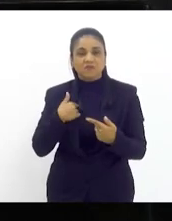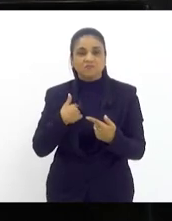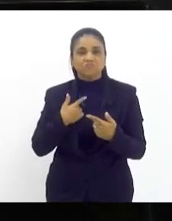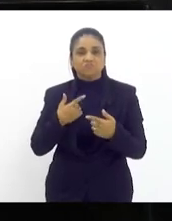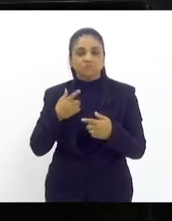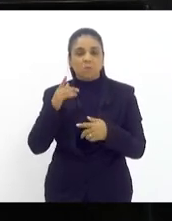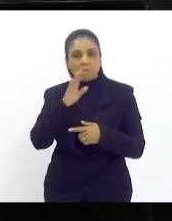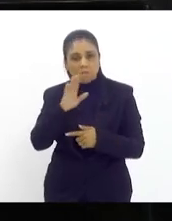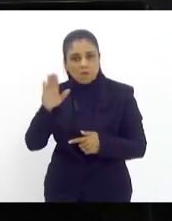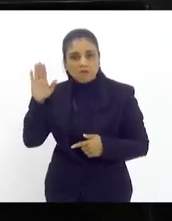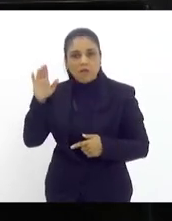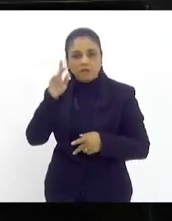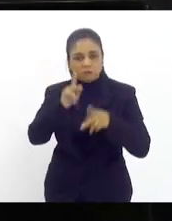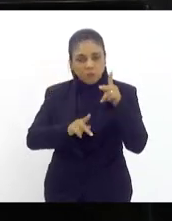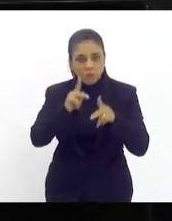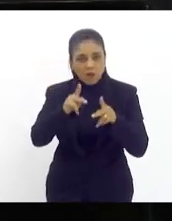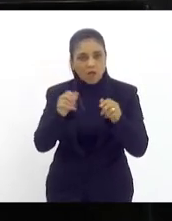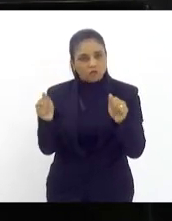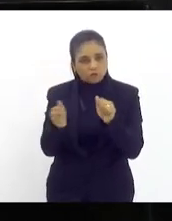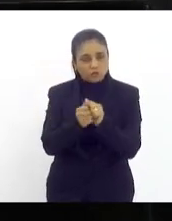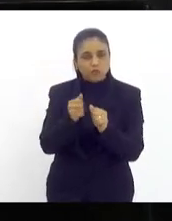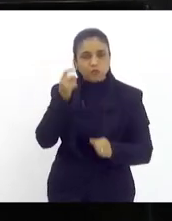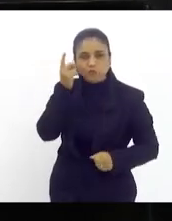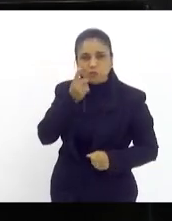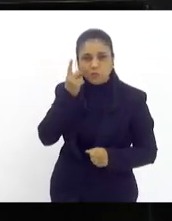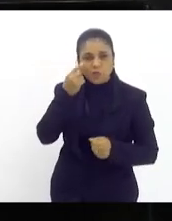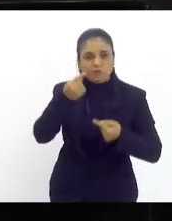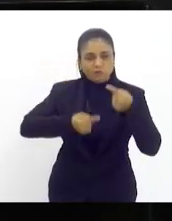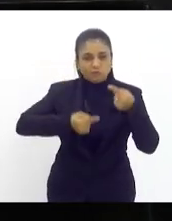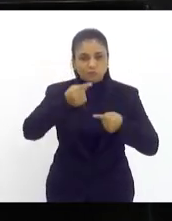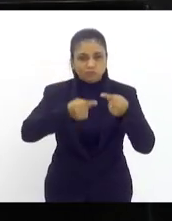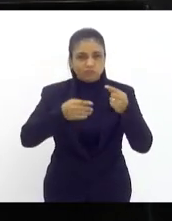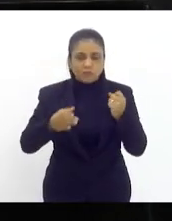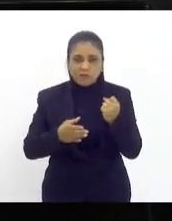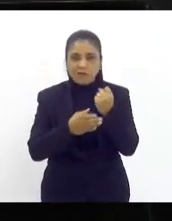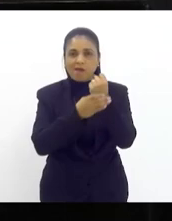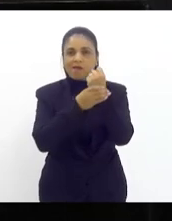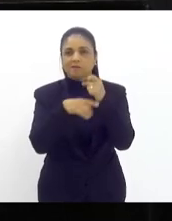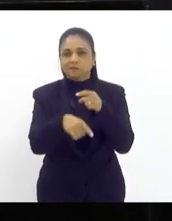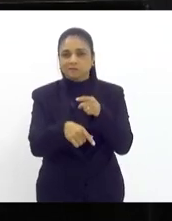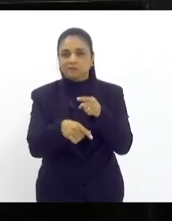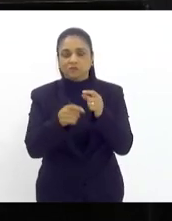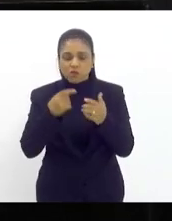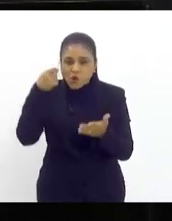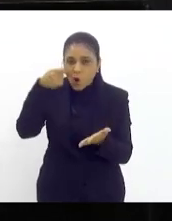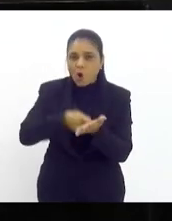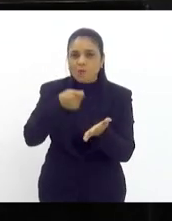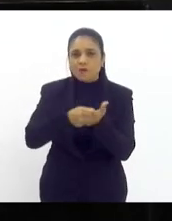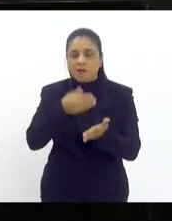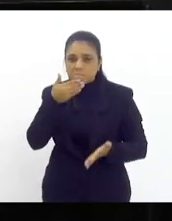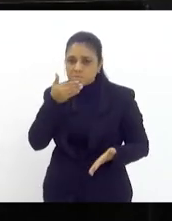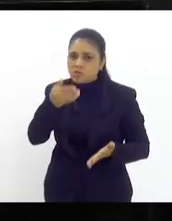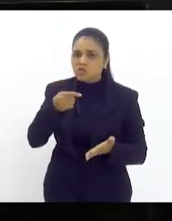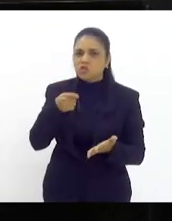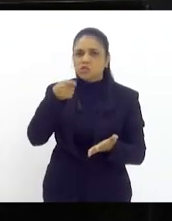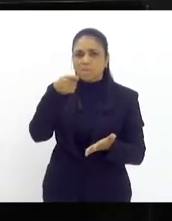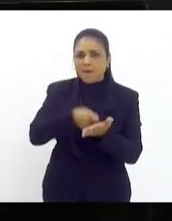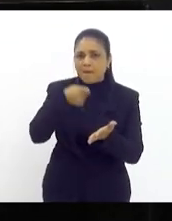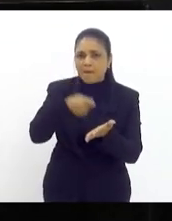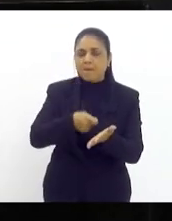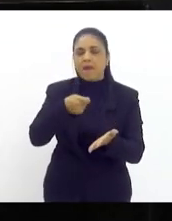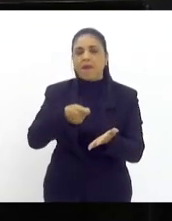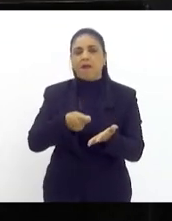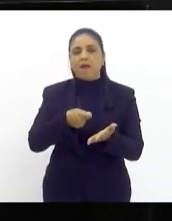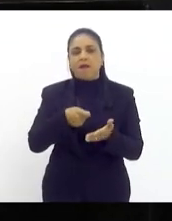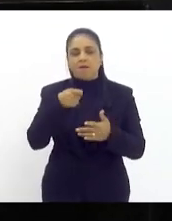junto dos deputados e deputados que estão fazendo essa discussão poder garantir e pedir e obrigar e cobrar que o governador também